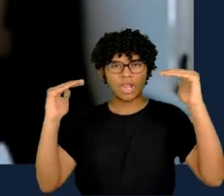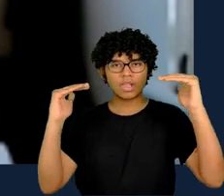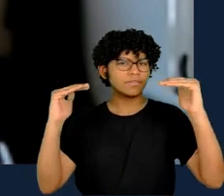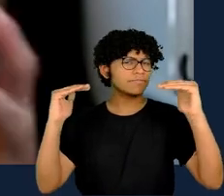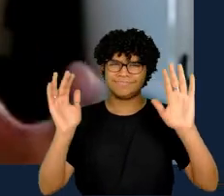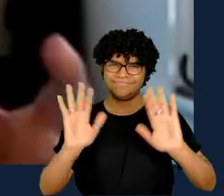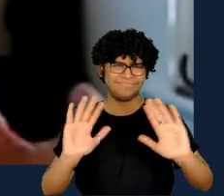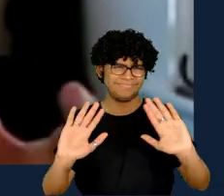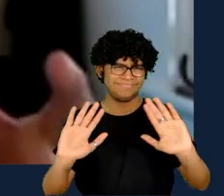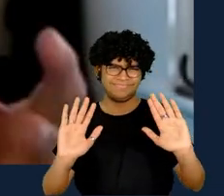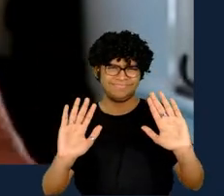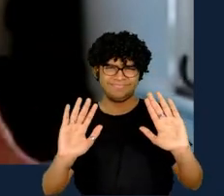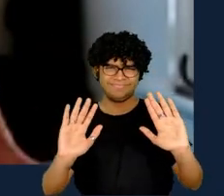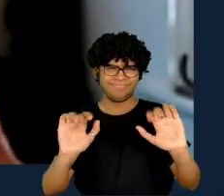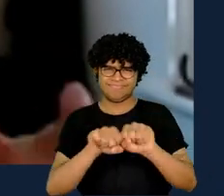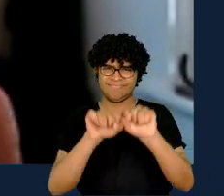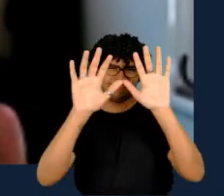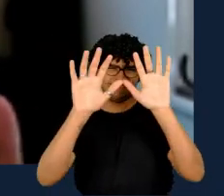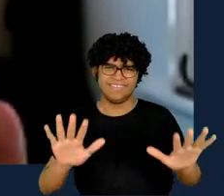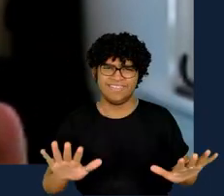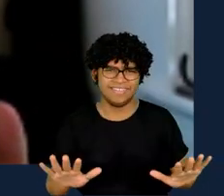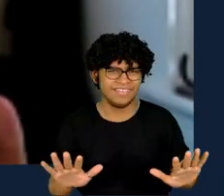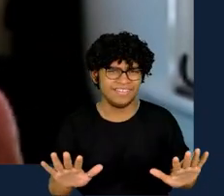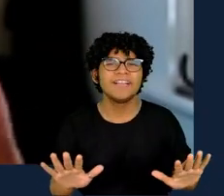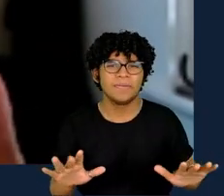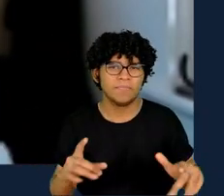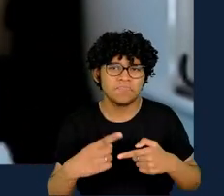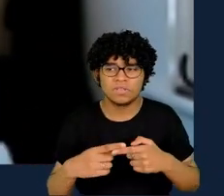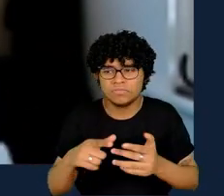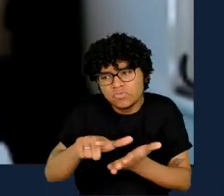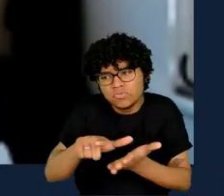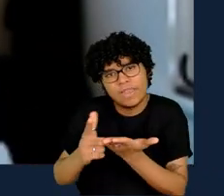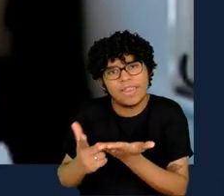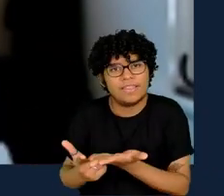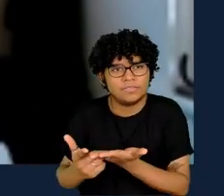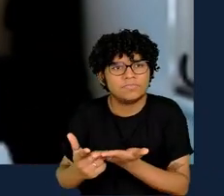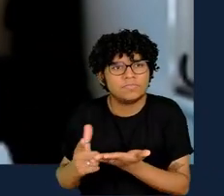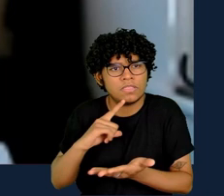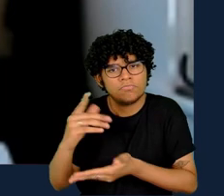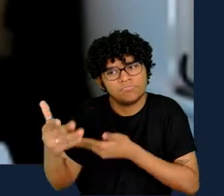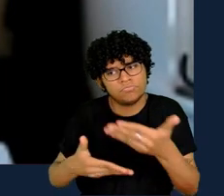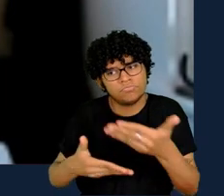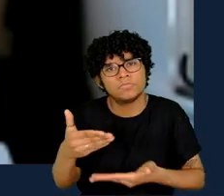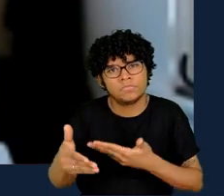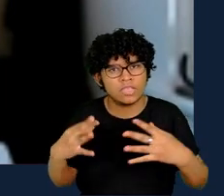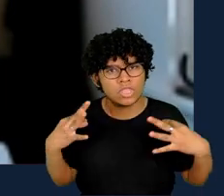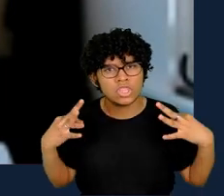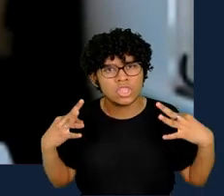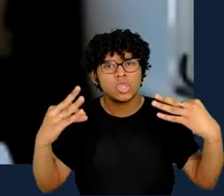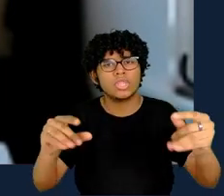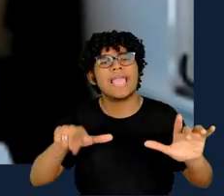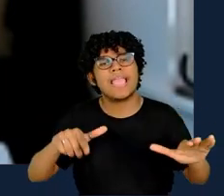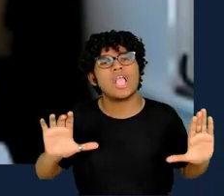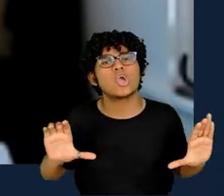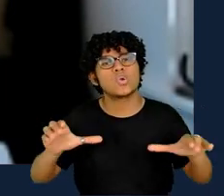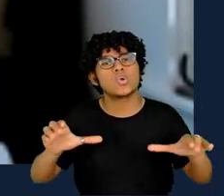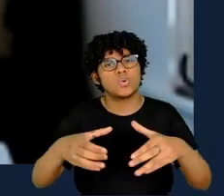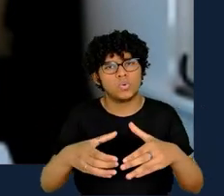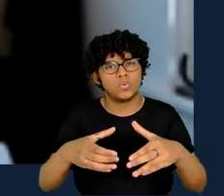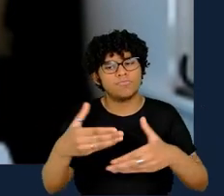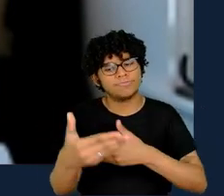com relação ao jornalismo. Eu acho que essas são as coisas que são todas coletivamente, elas ajudam